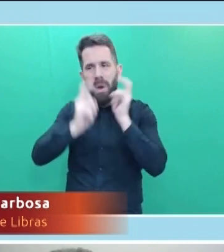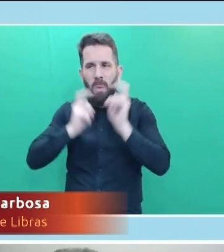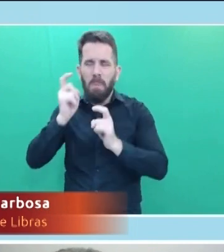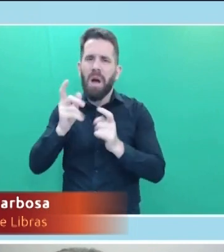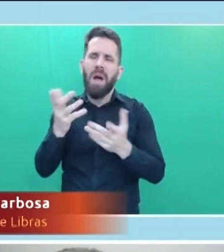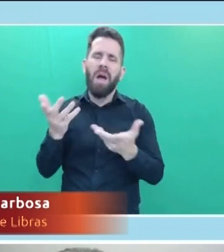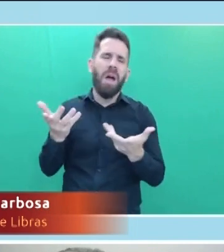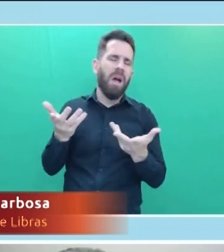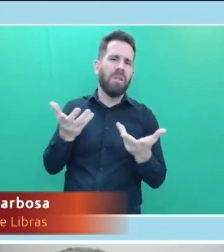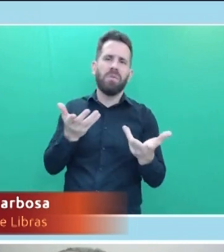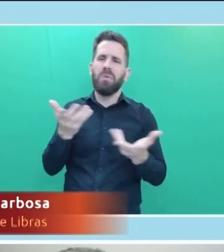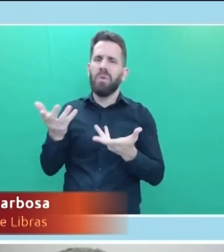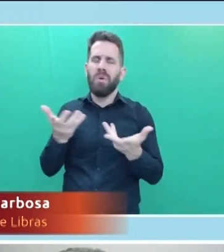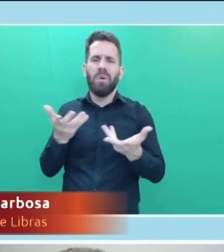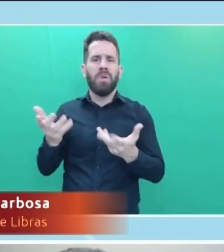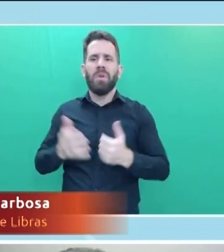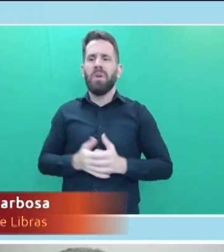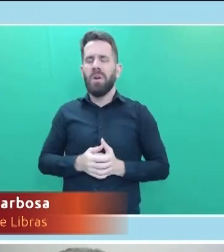quando